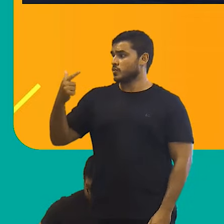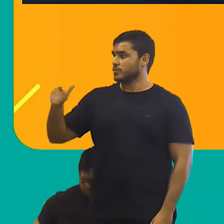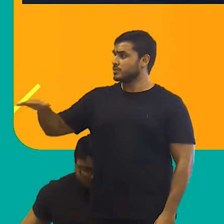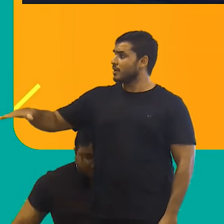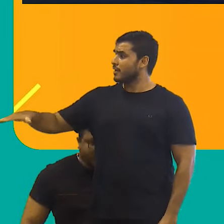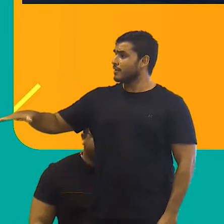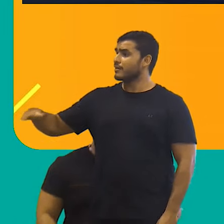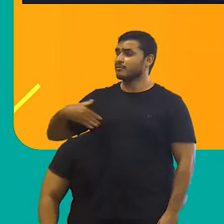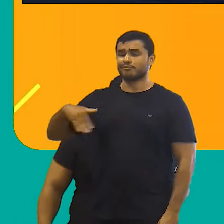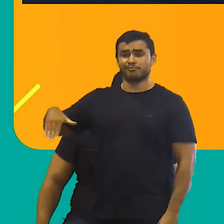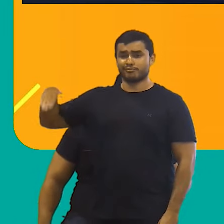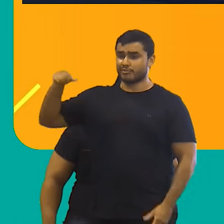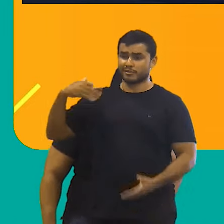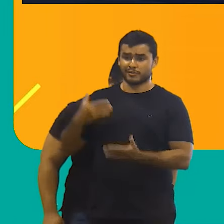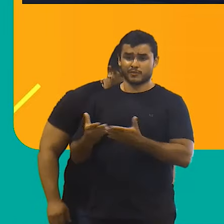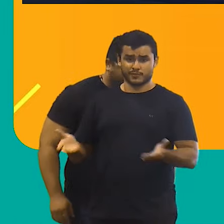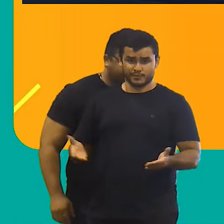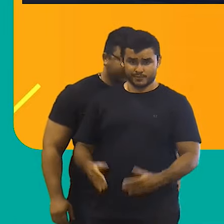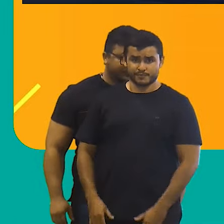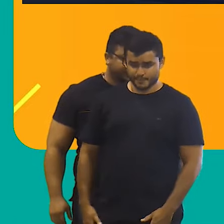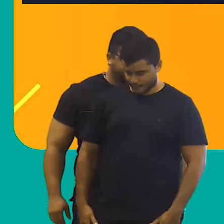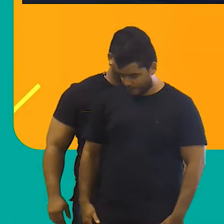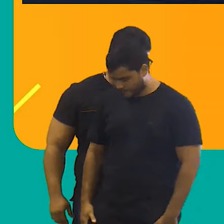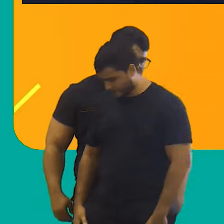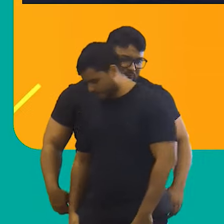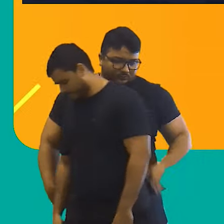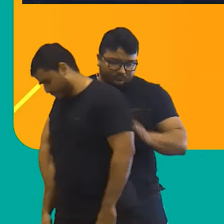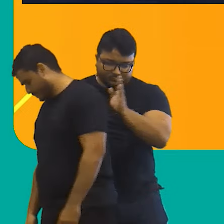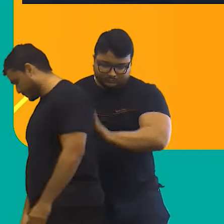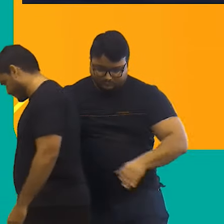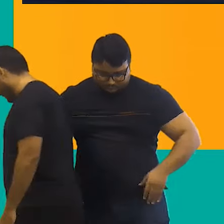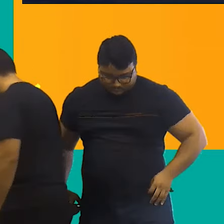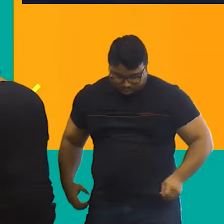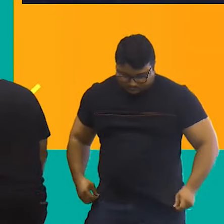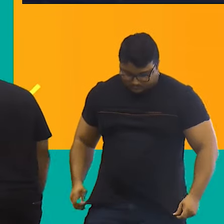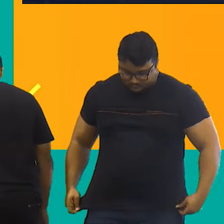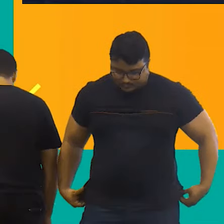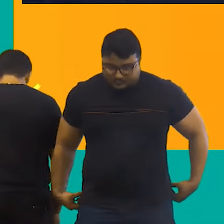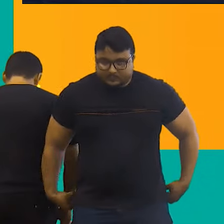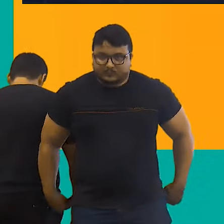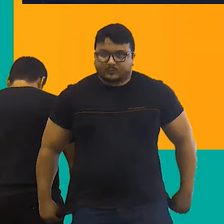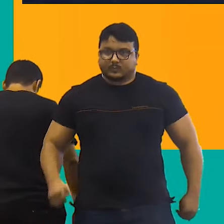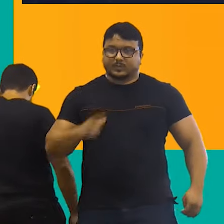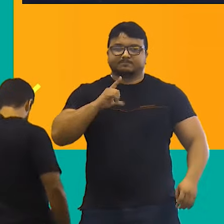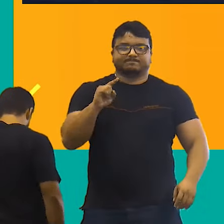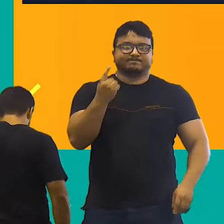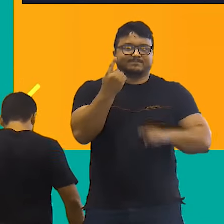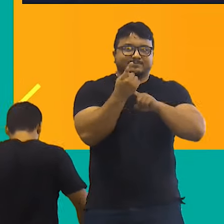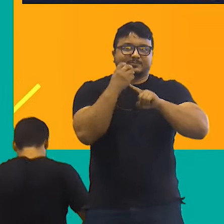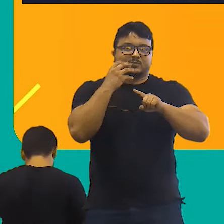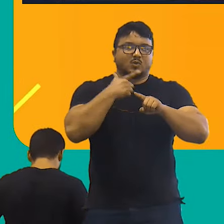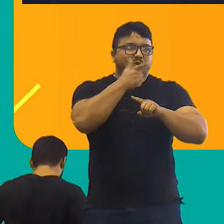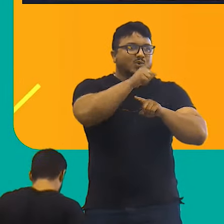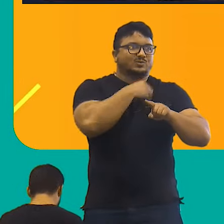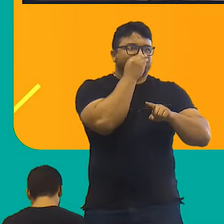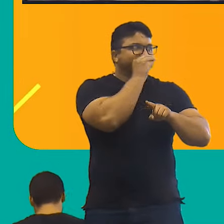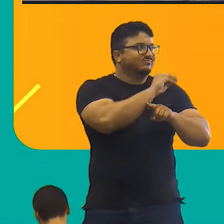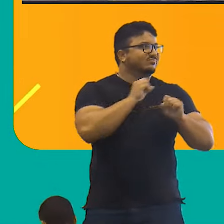idade. Mas, sigam esse pessoal e vale a pena. O resto vocês jogam fora, viu? Mas